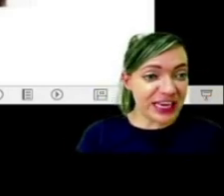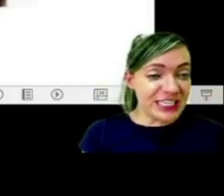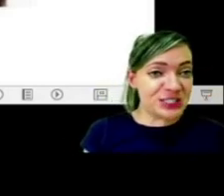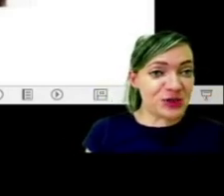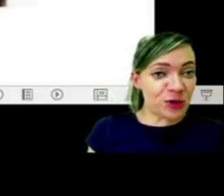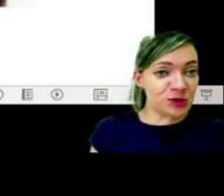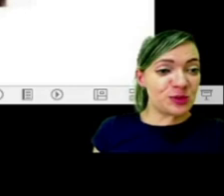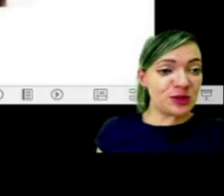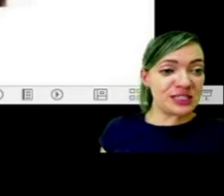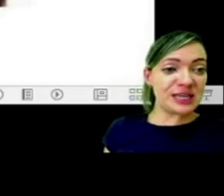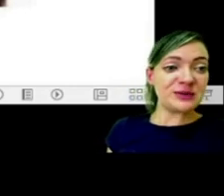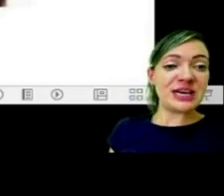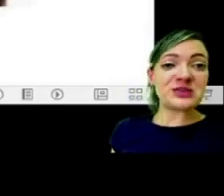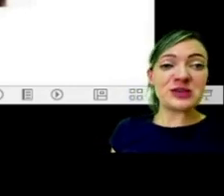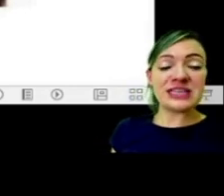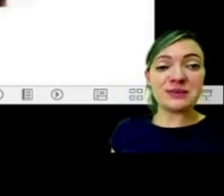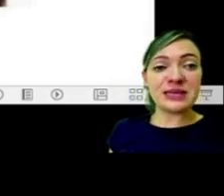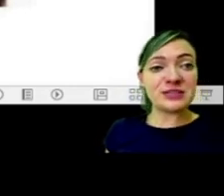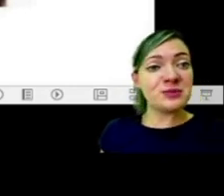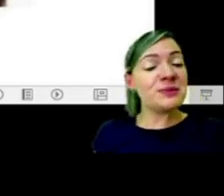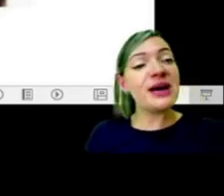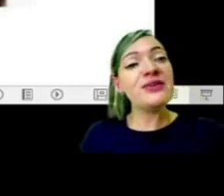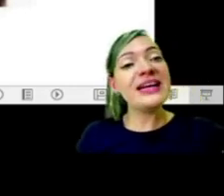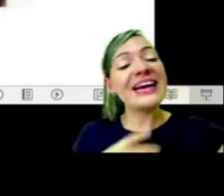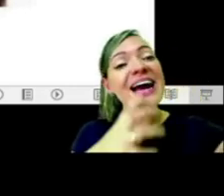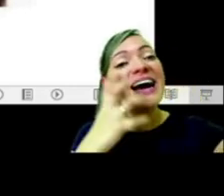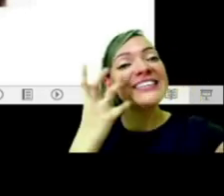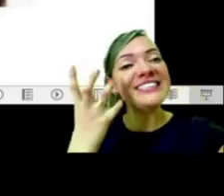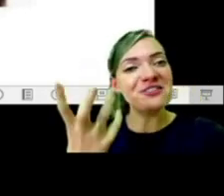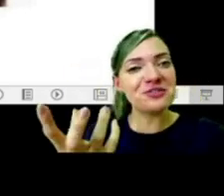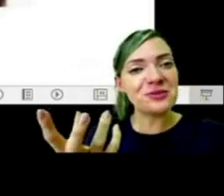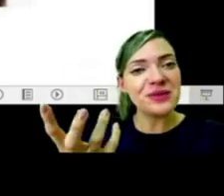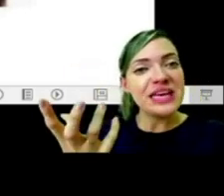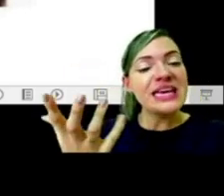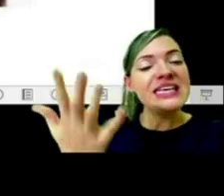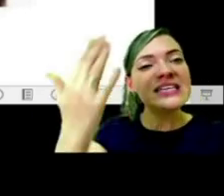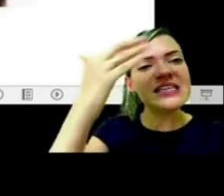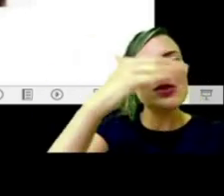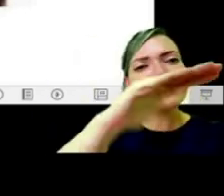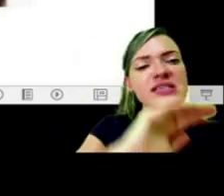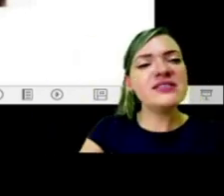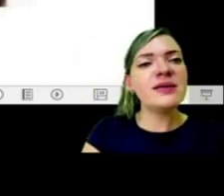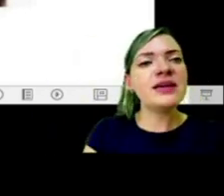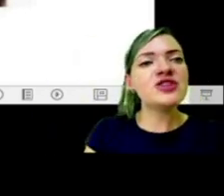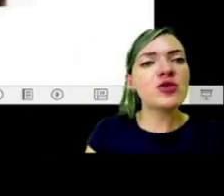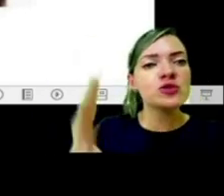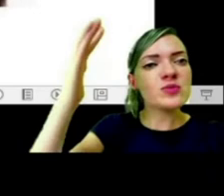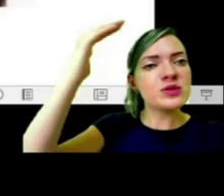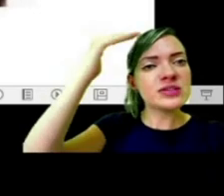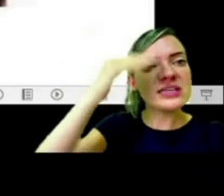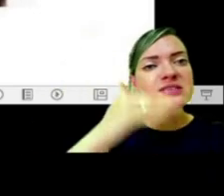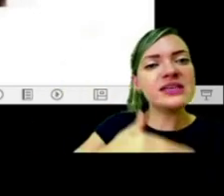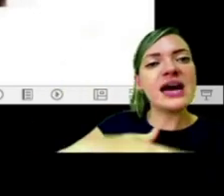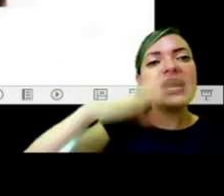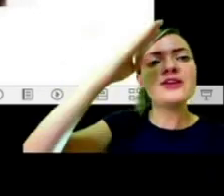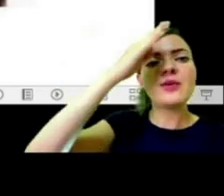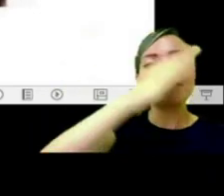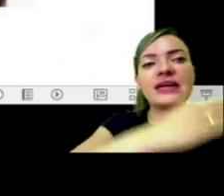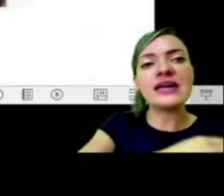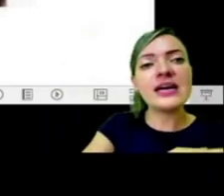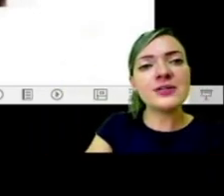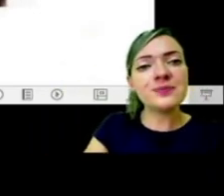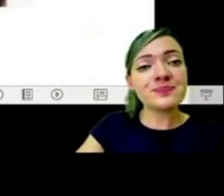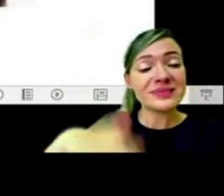secundário. Se o consumidor secundário só se alimenta do primário, ele é carnívoro. E assim sucessivamente, o consumidor